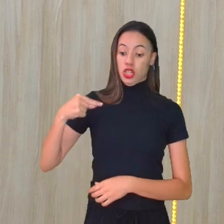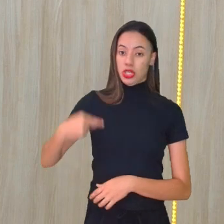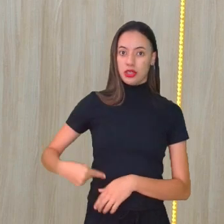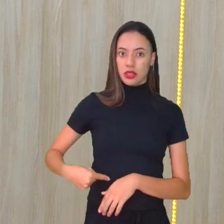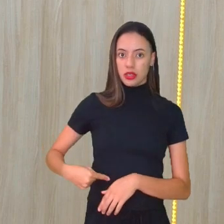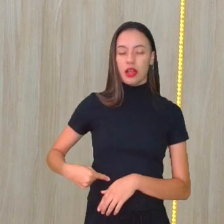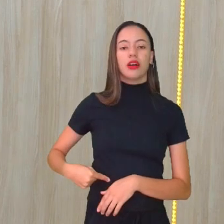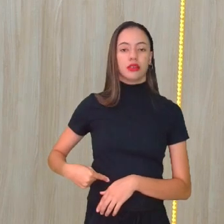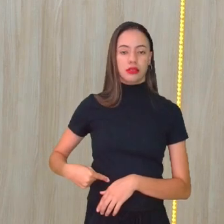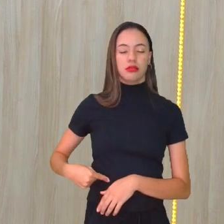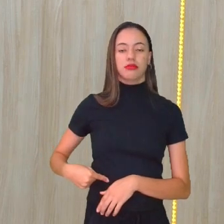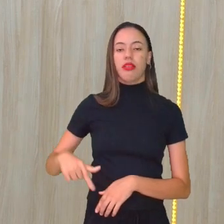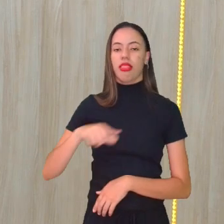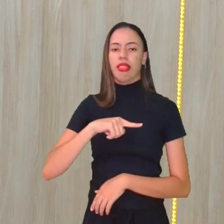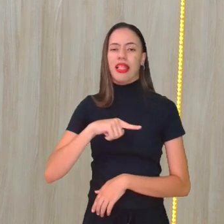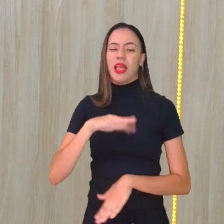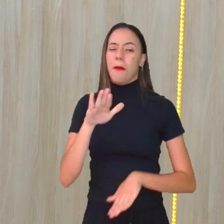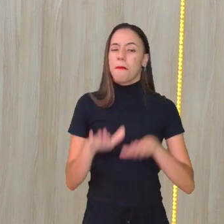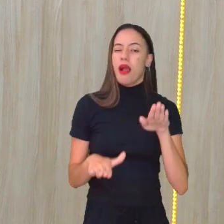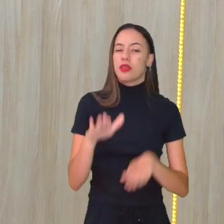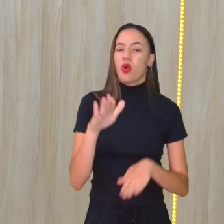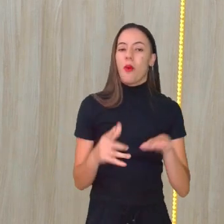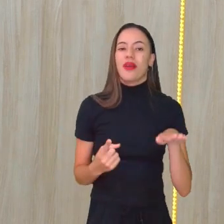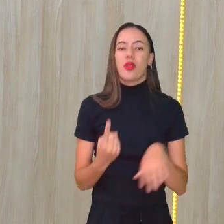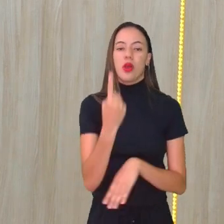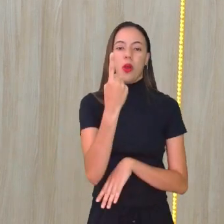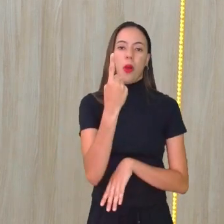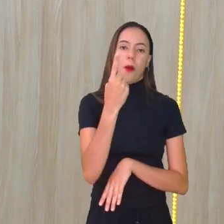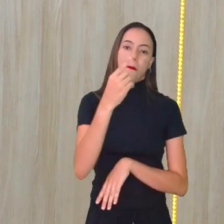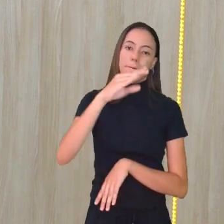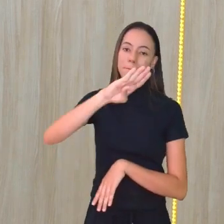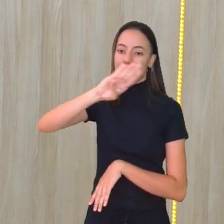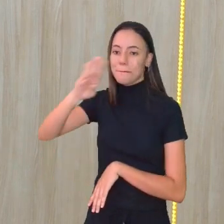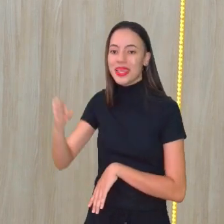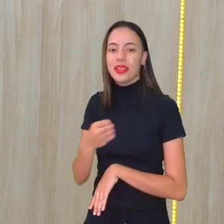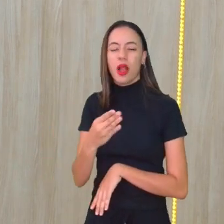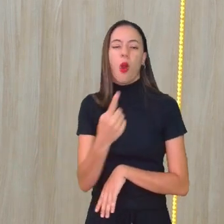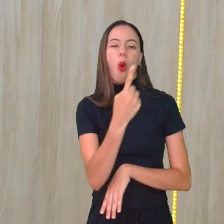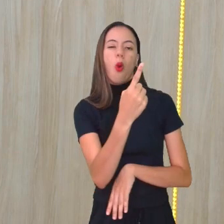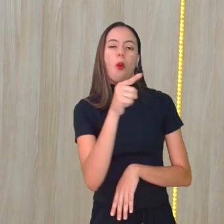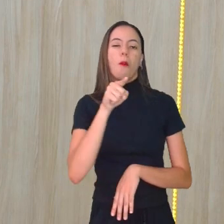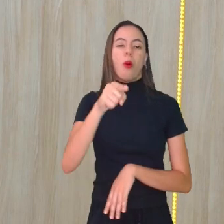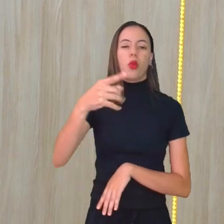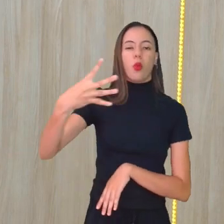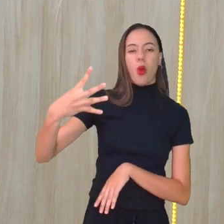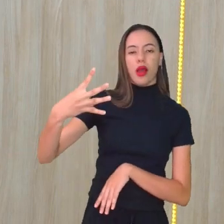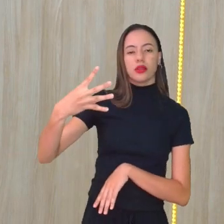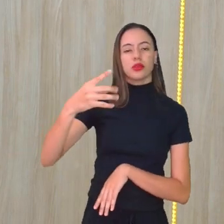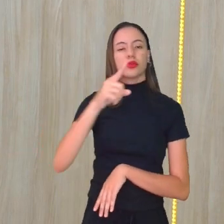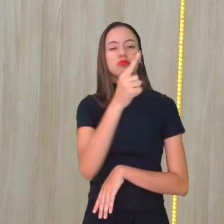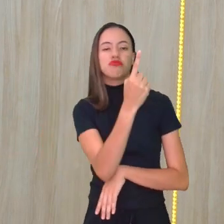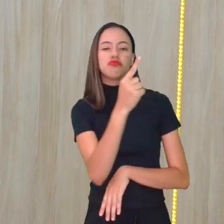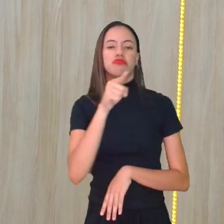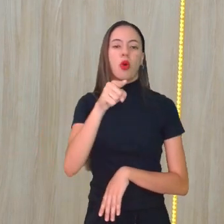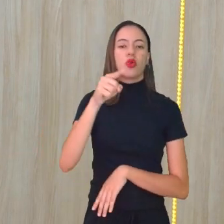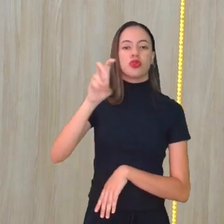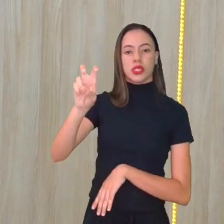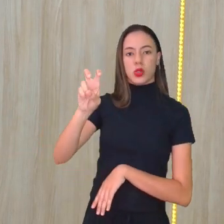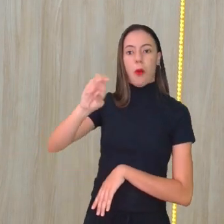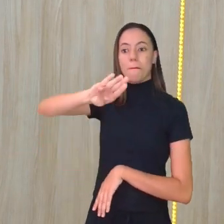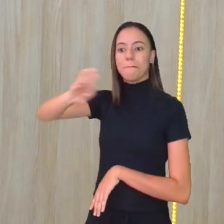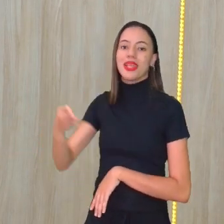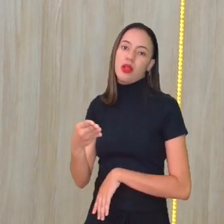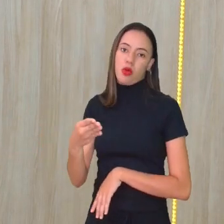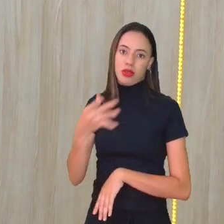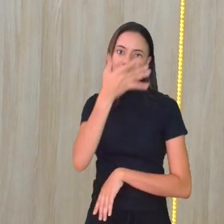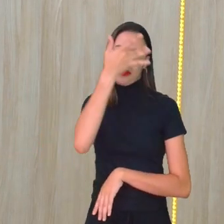continente asiático, tem pouco mais de 1 bilhão, né, de habitantes, 1,4, 1,5 bilhão de habitantes, né,